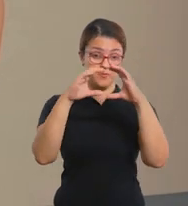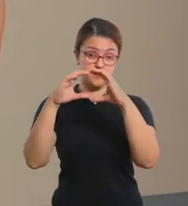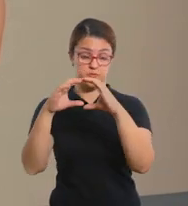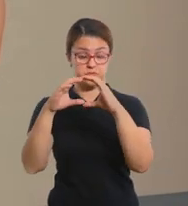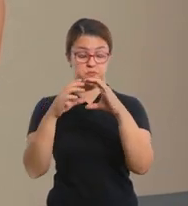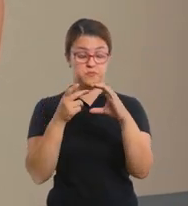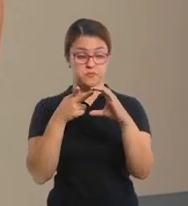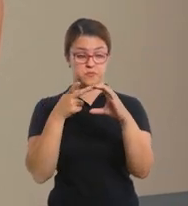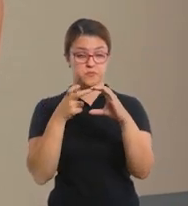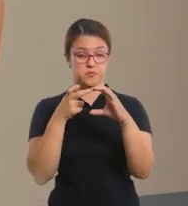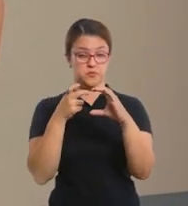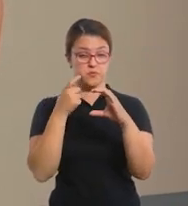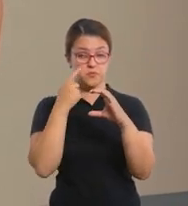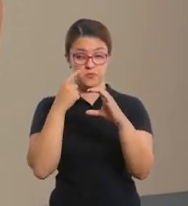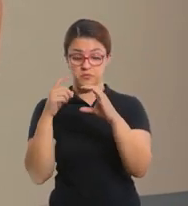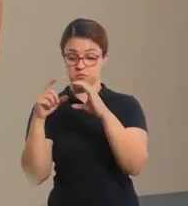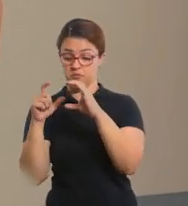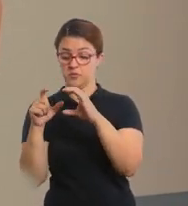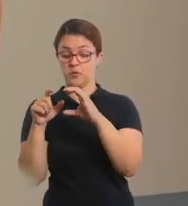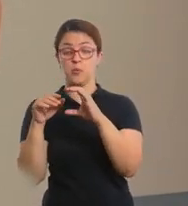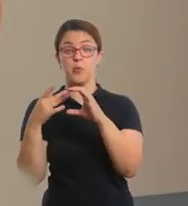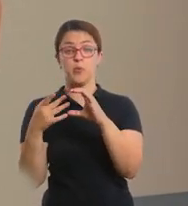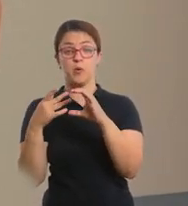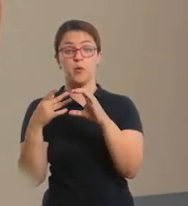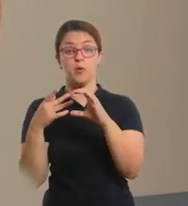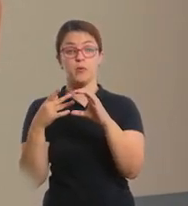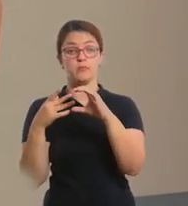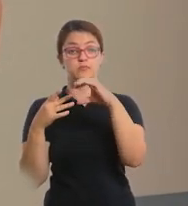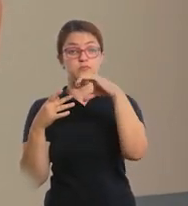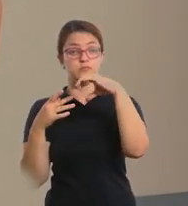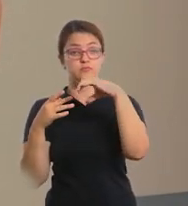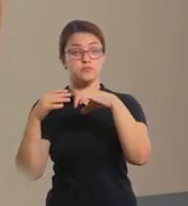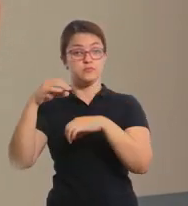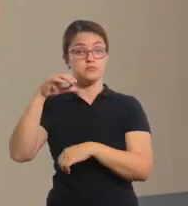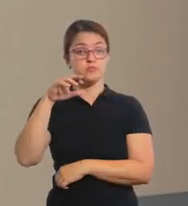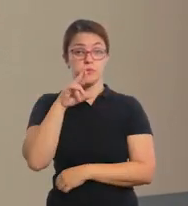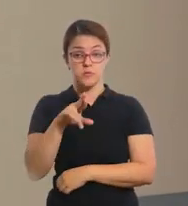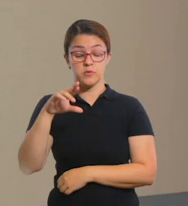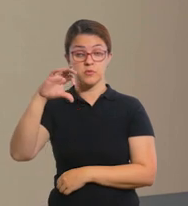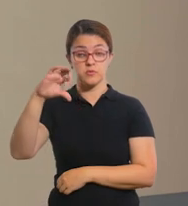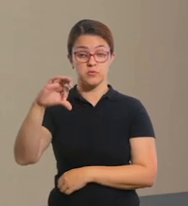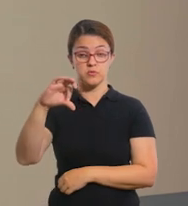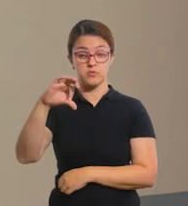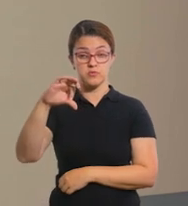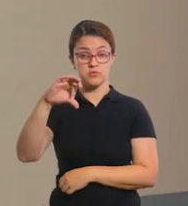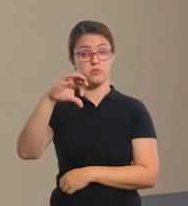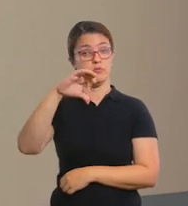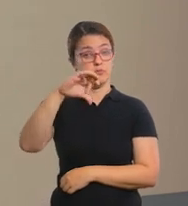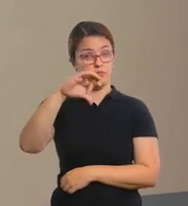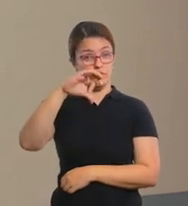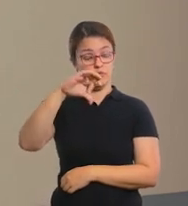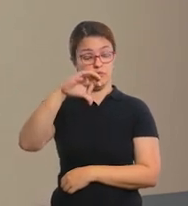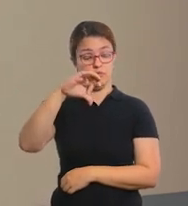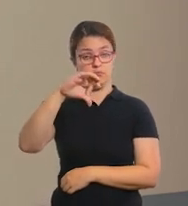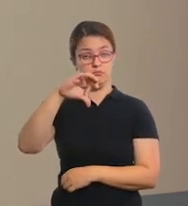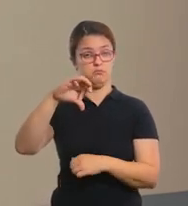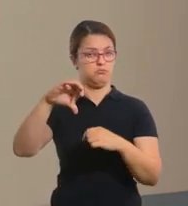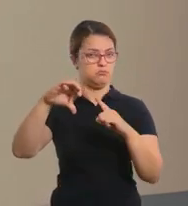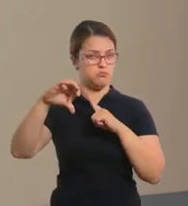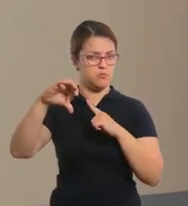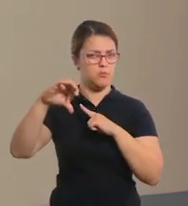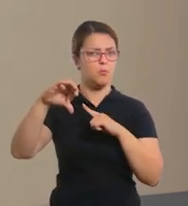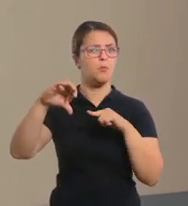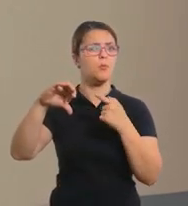observe o que o resultado você sempre vão olhar primeiro resultado o resultado é 19 então aqui já tem o numero 9